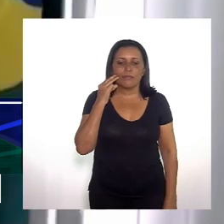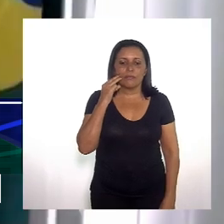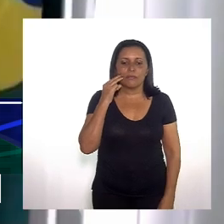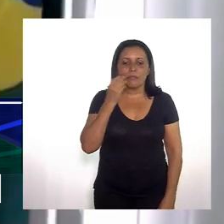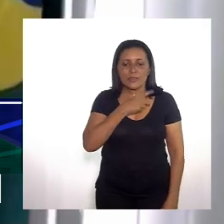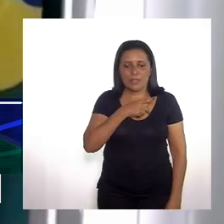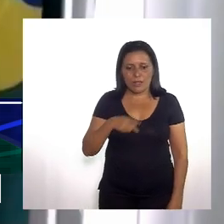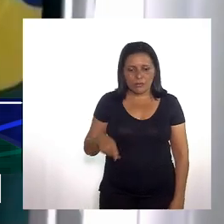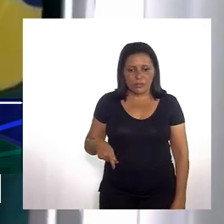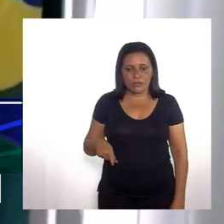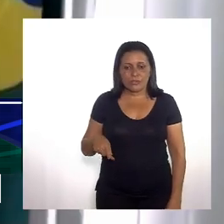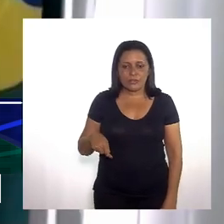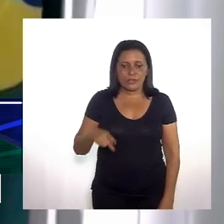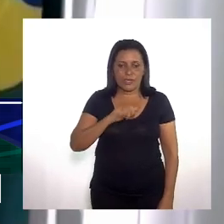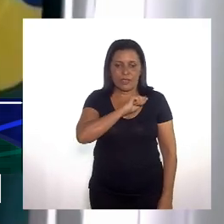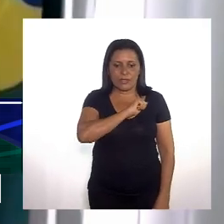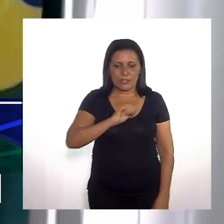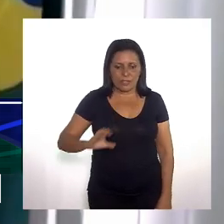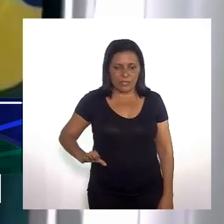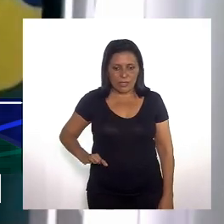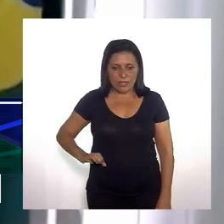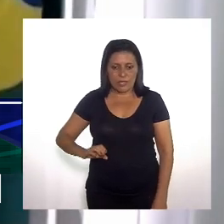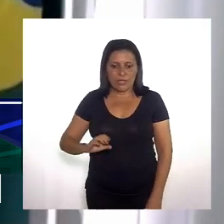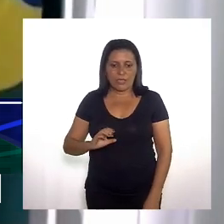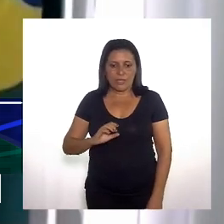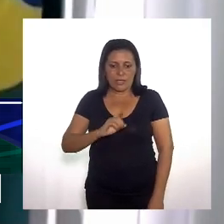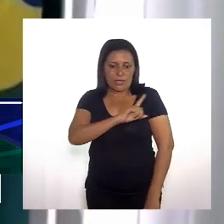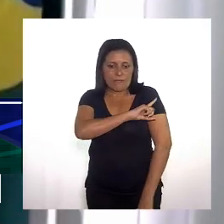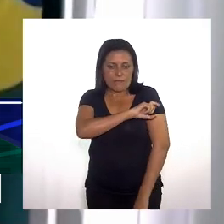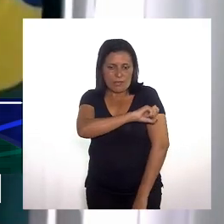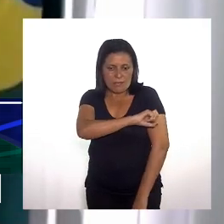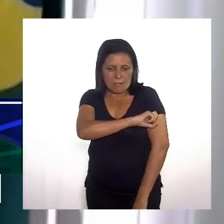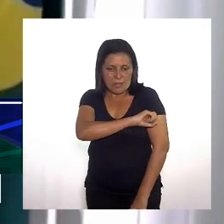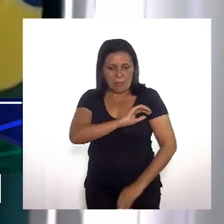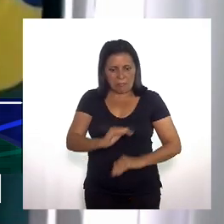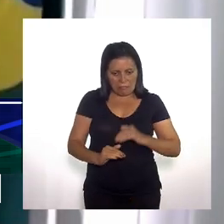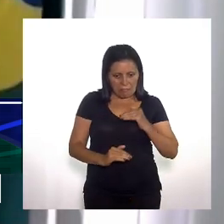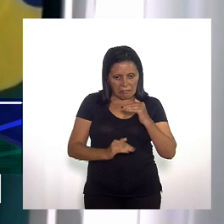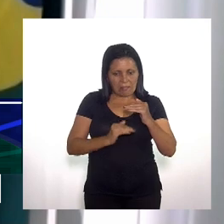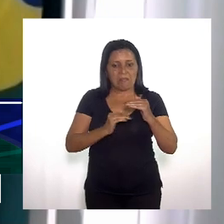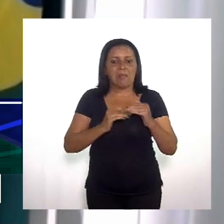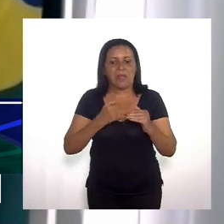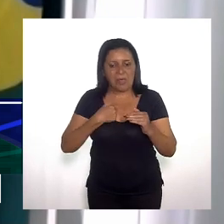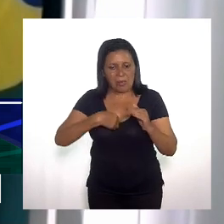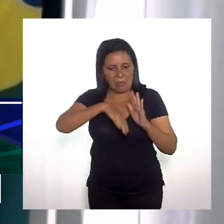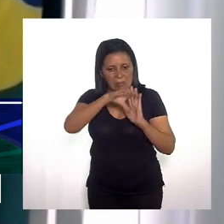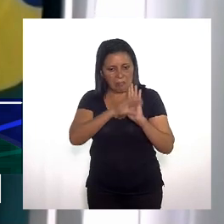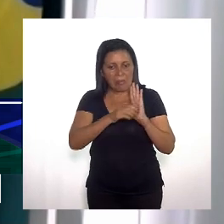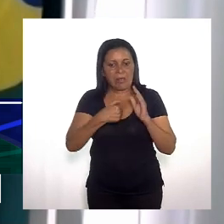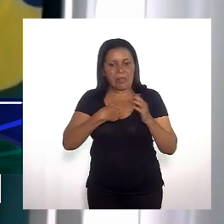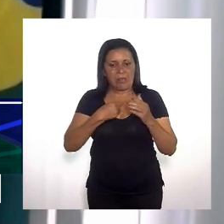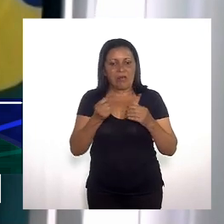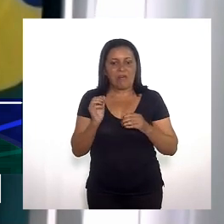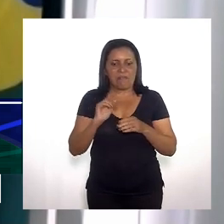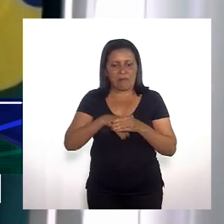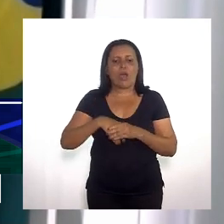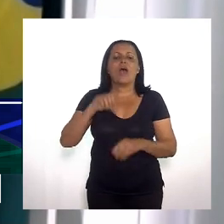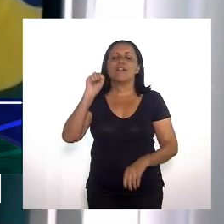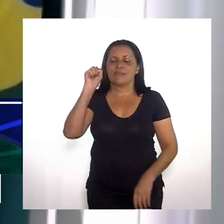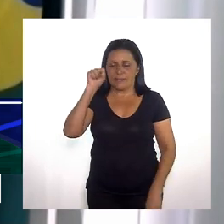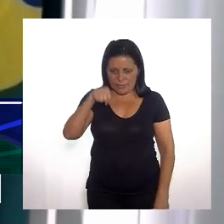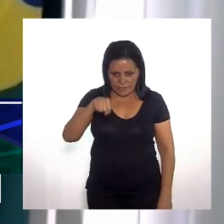Presidente André Ciliano, a deputada enfermeira Rejane cresceu muito no meu conceito, mais ainda. Mas meu voto à PEC é